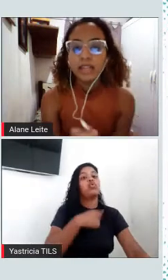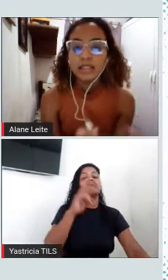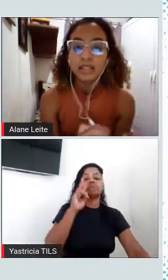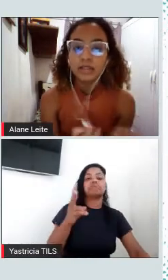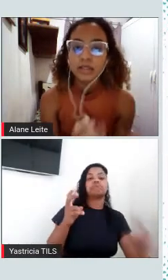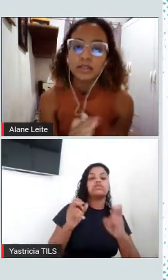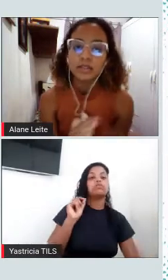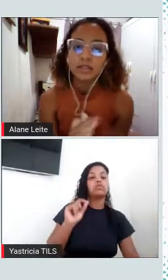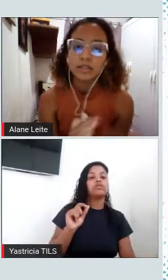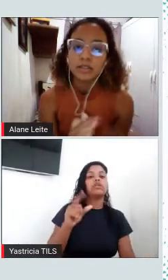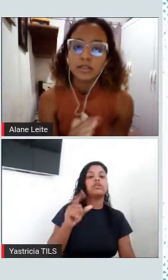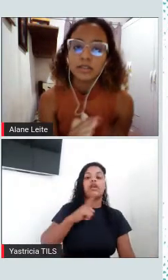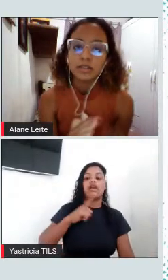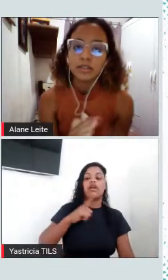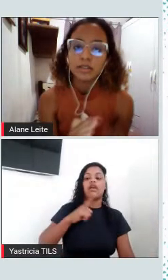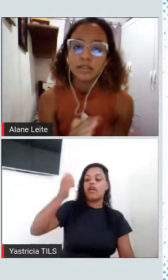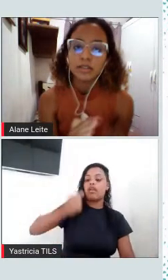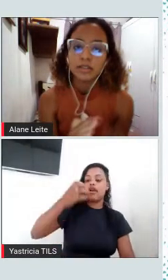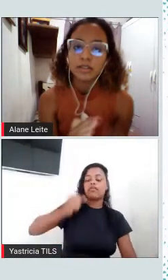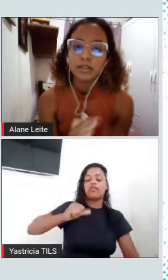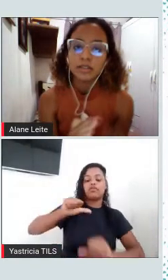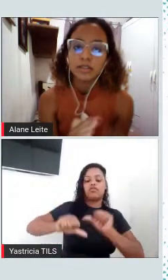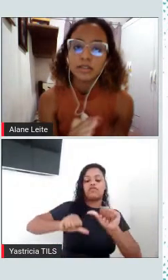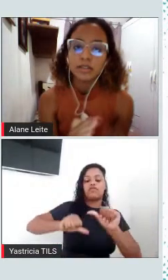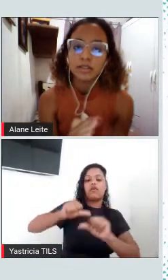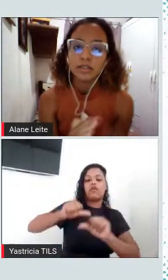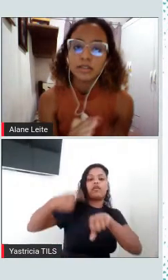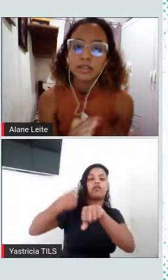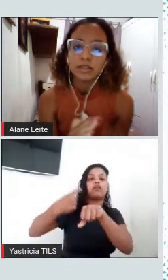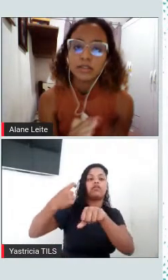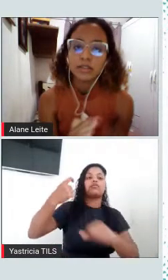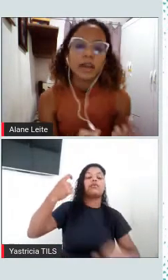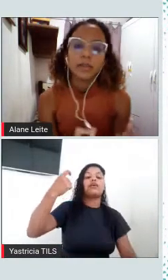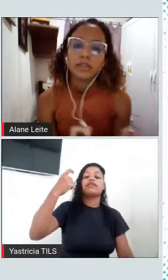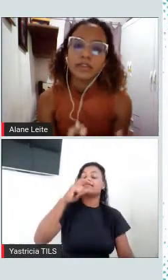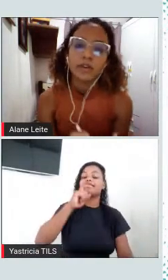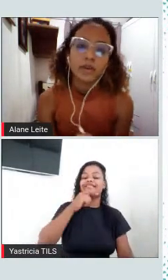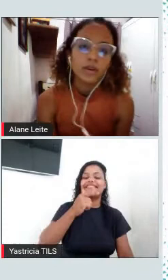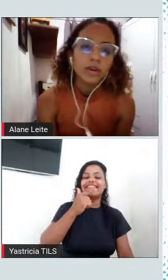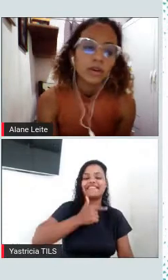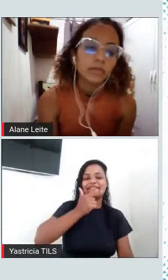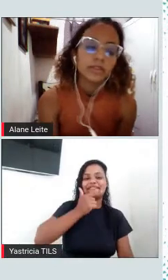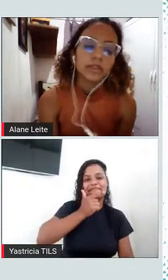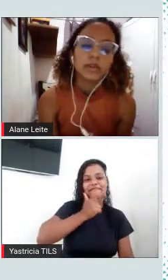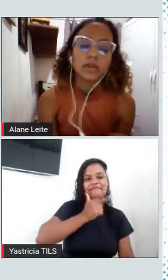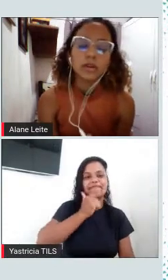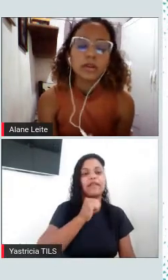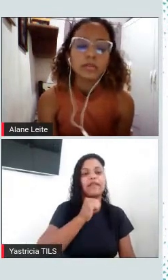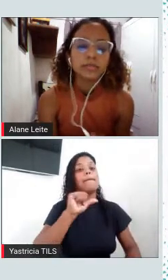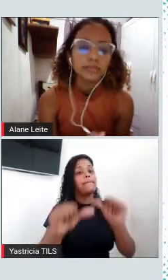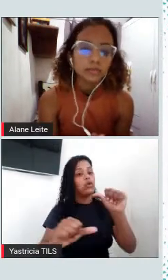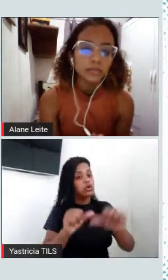o leite sendo transformado em queijo. Ela modificou